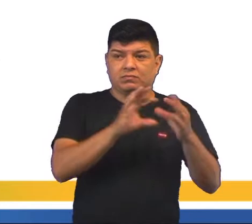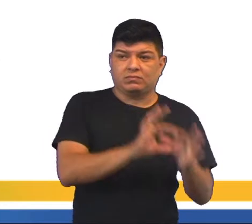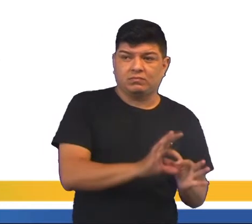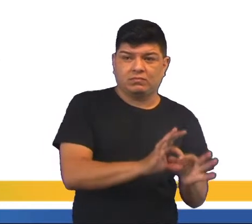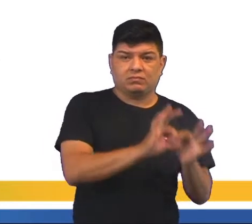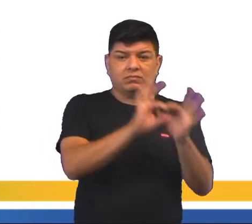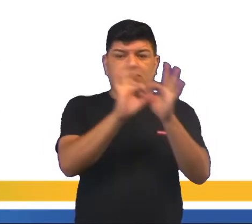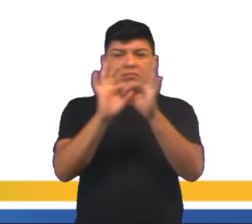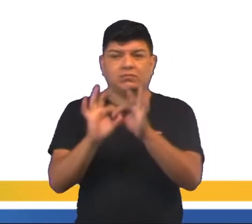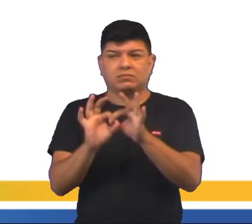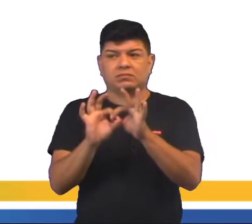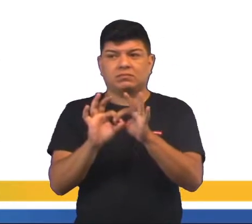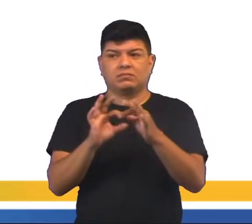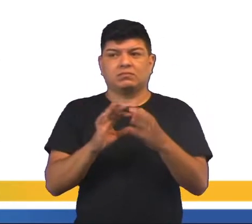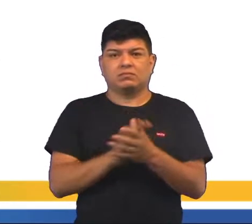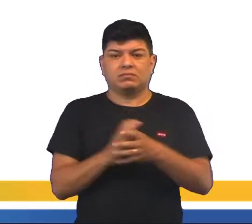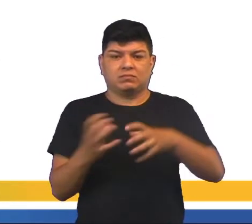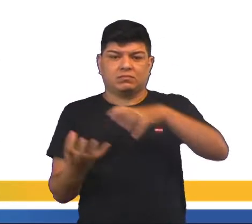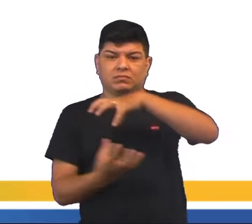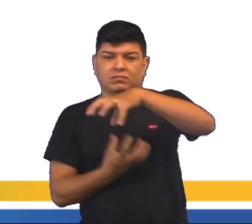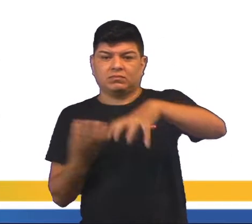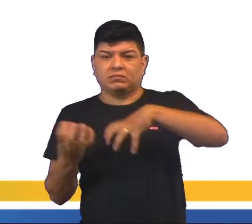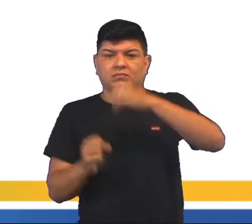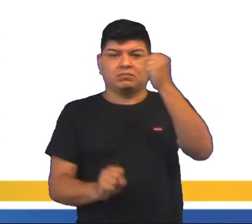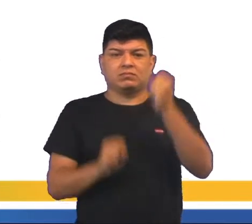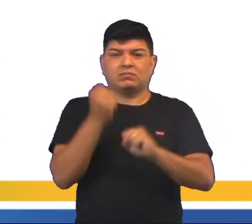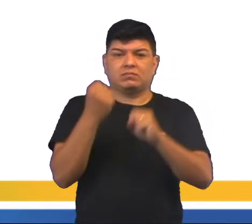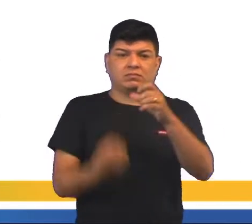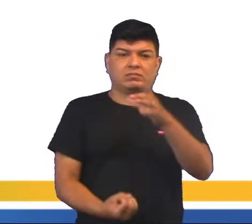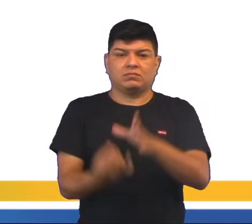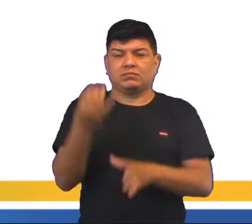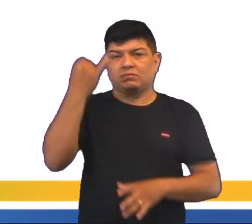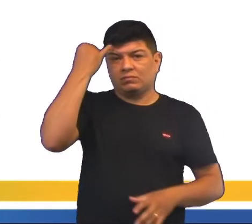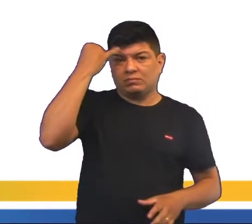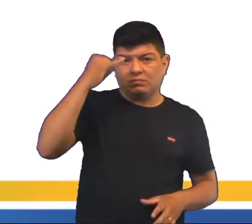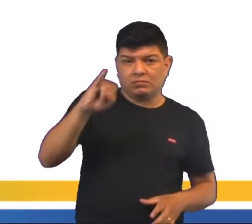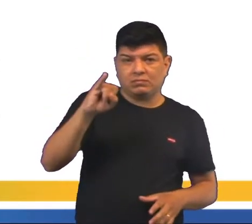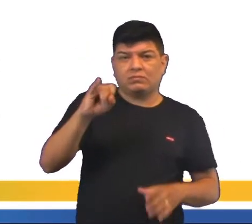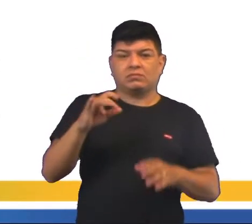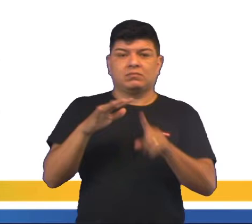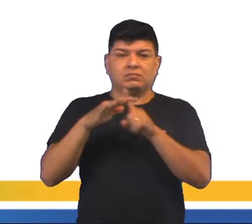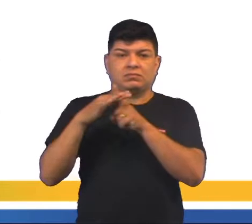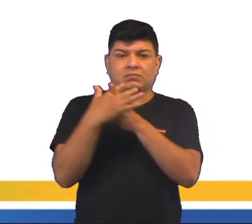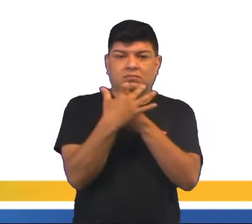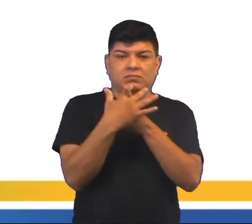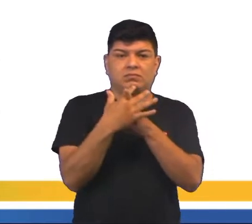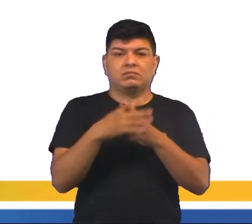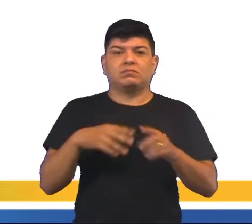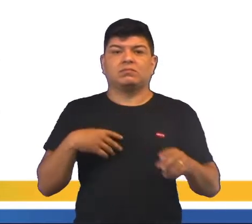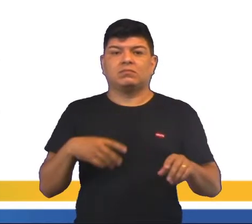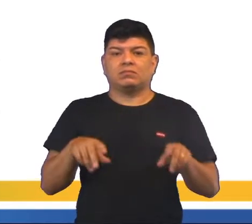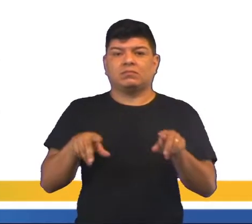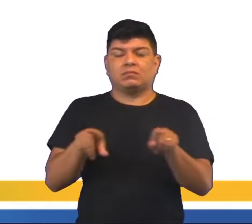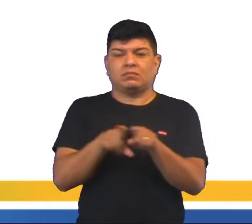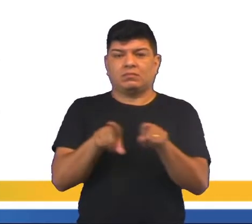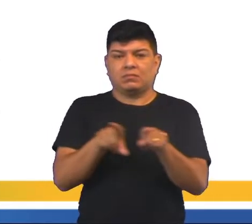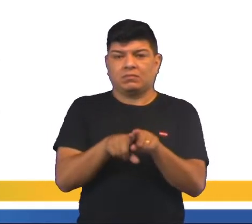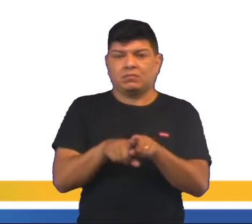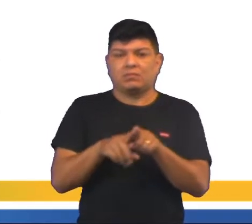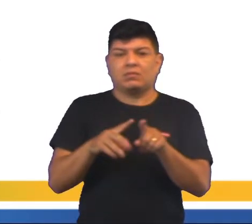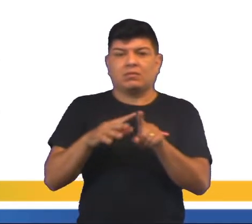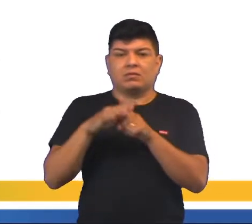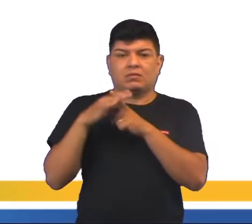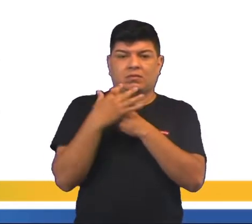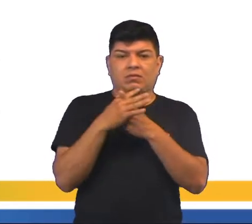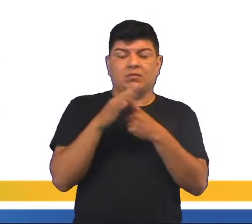contexto, né, aí da Revolução Industrial, surgem as ideias socialistas, né. Na teoria marxista, o